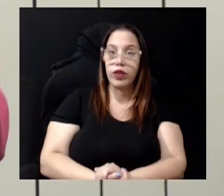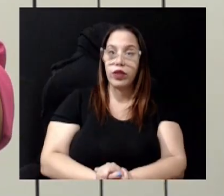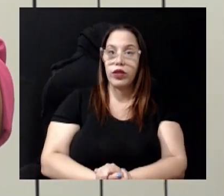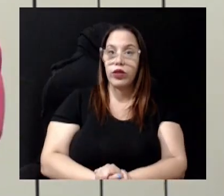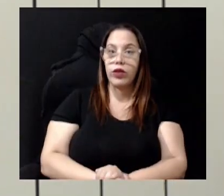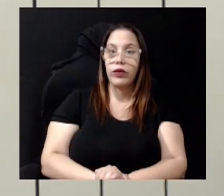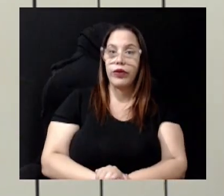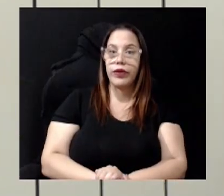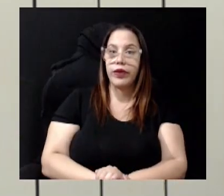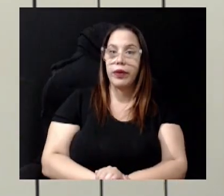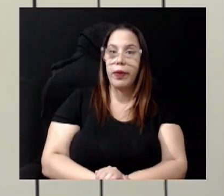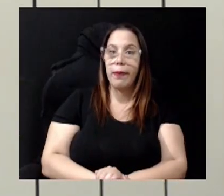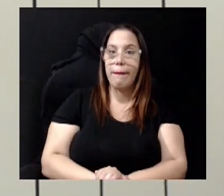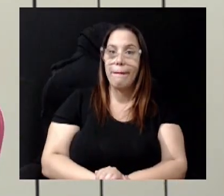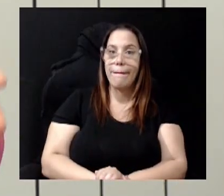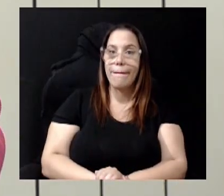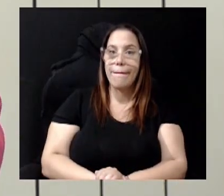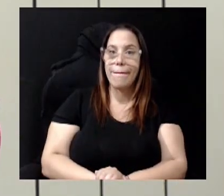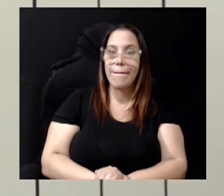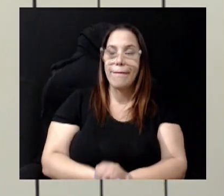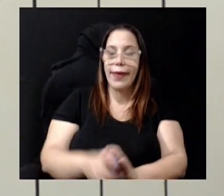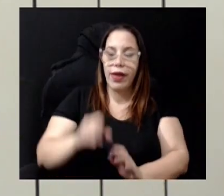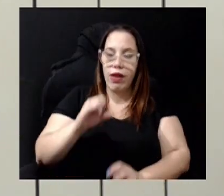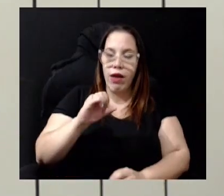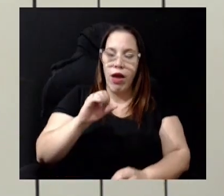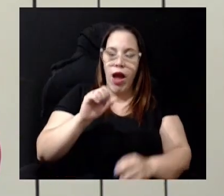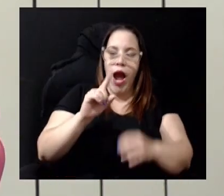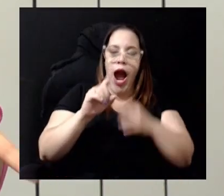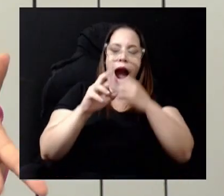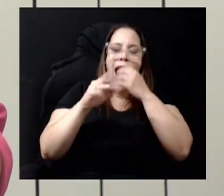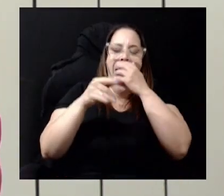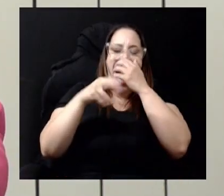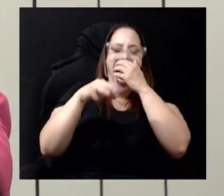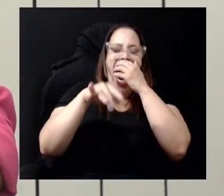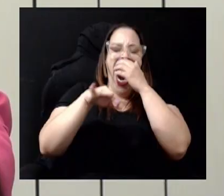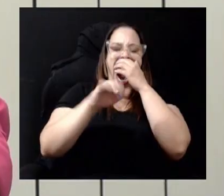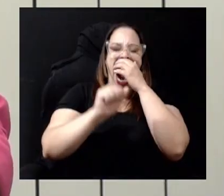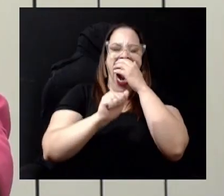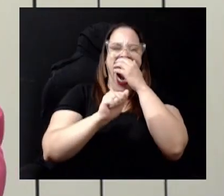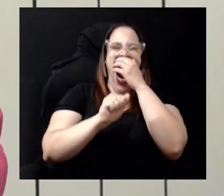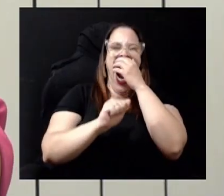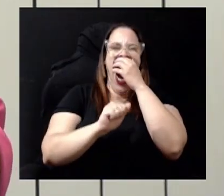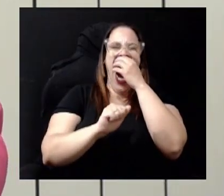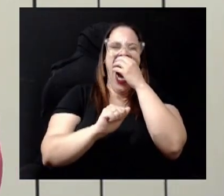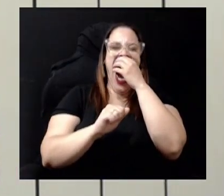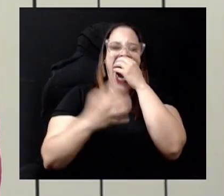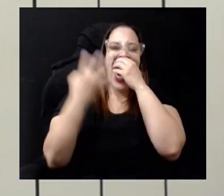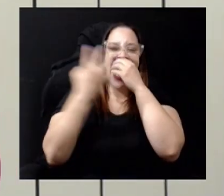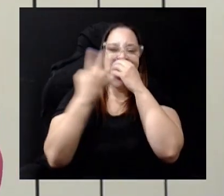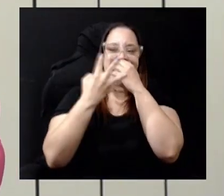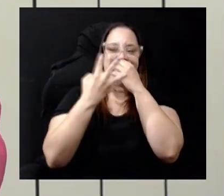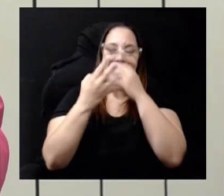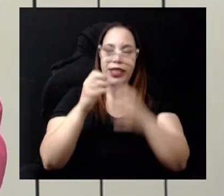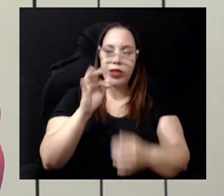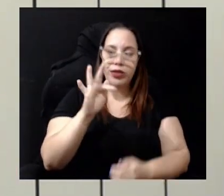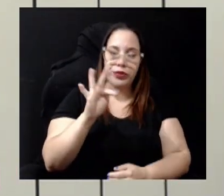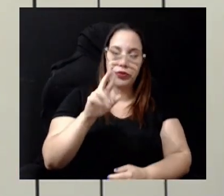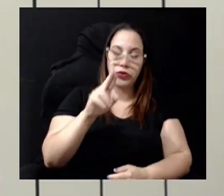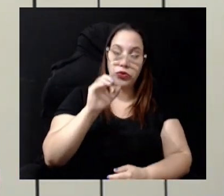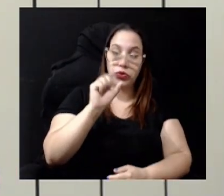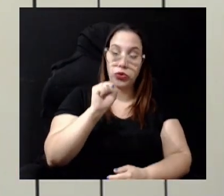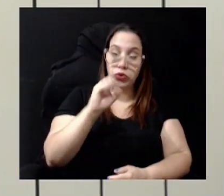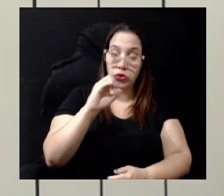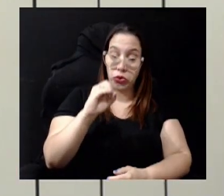a desincronomia entre os horários do Brasil afora, porque o Brasil tem 4 fusos, 4 fusos horários. Essa alteração